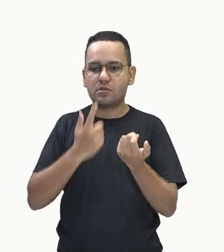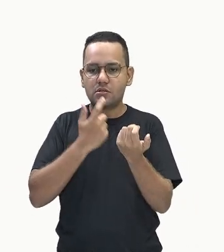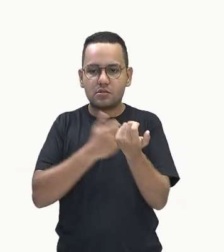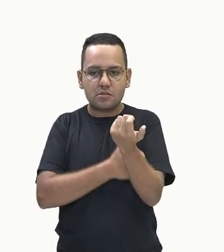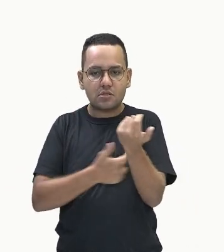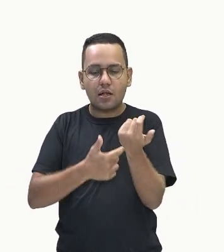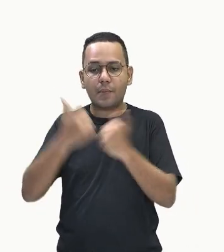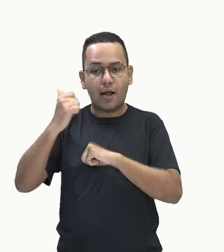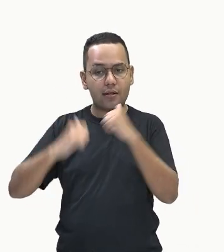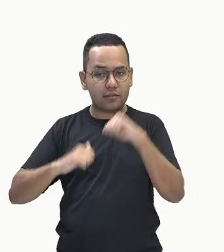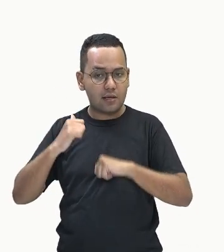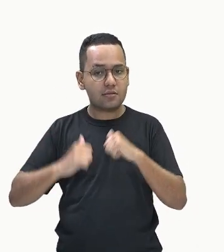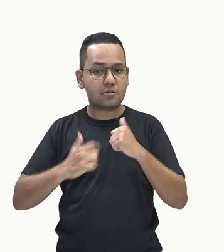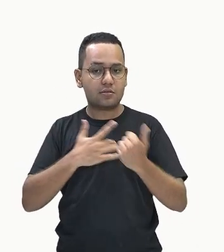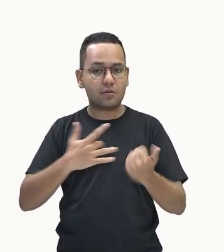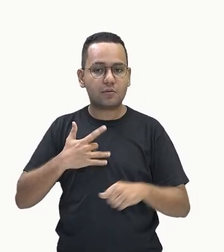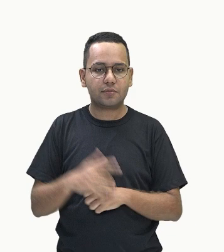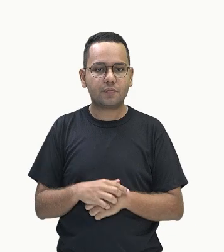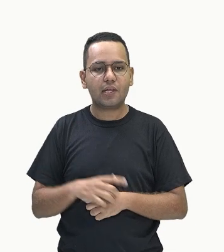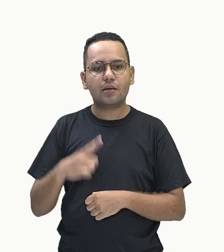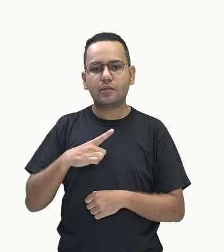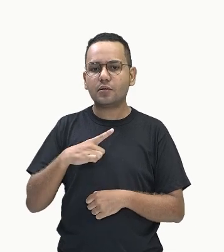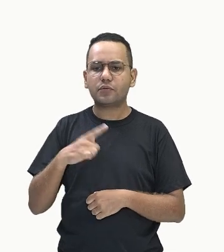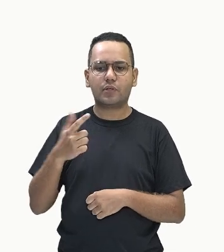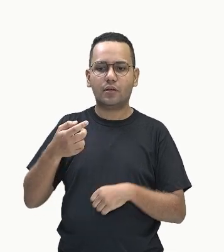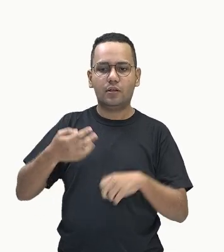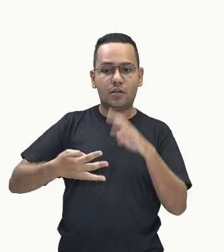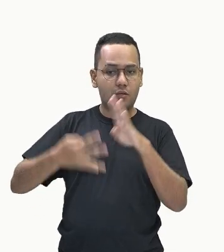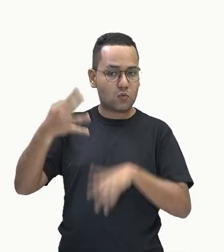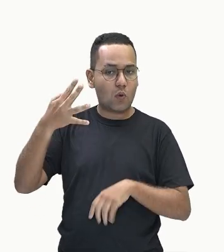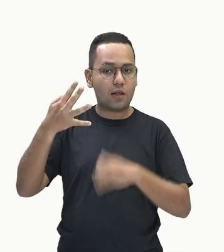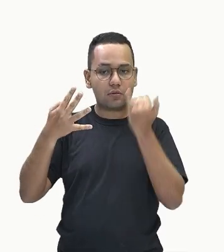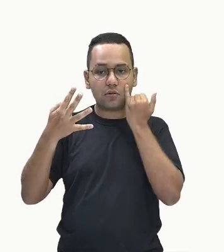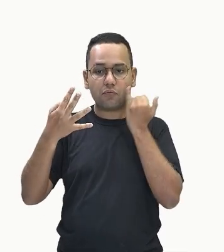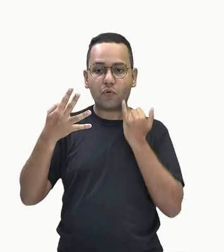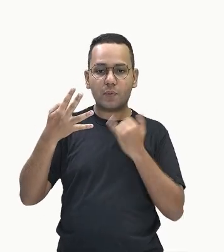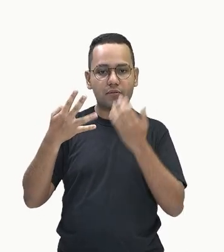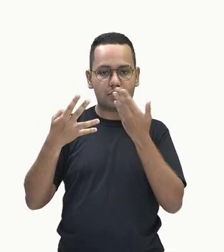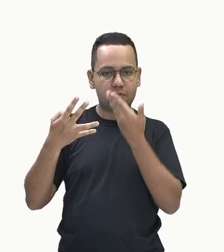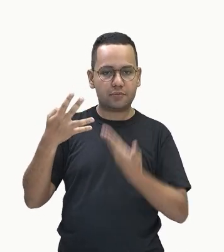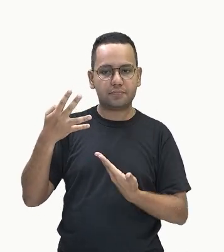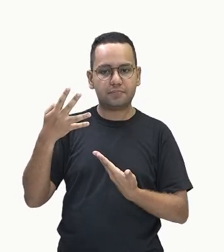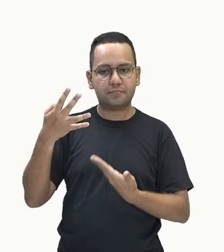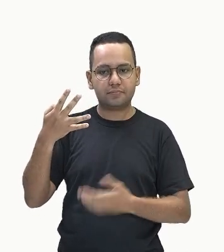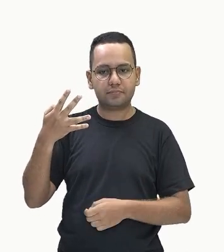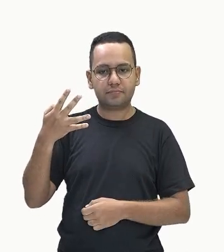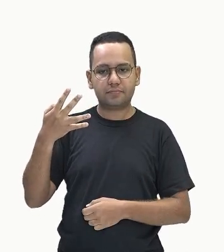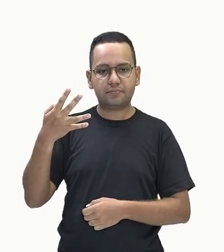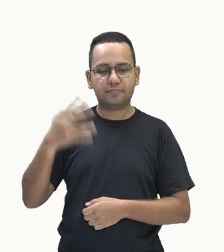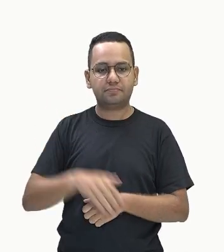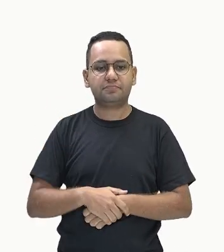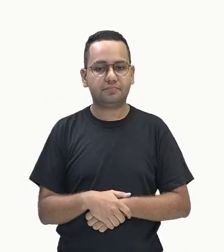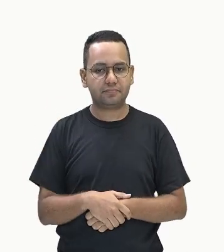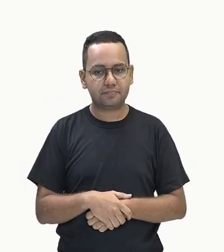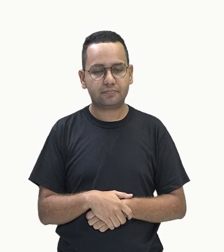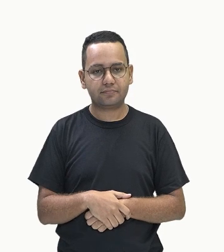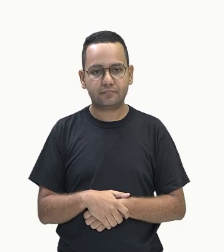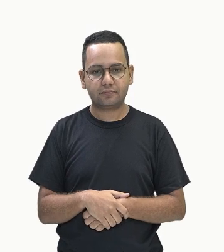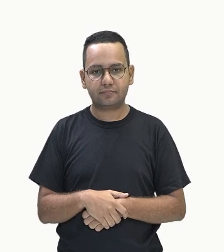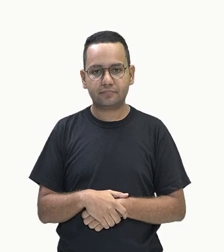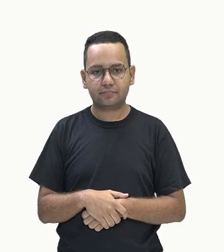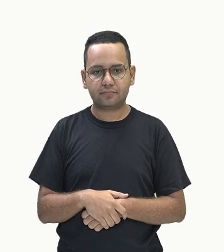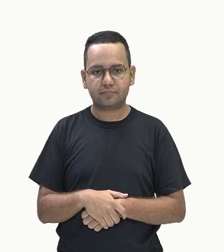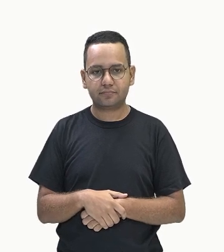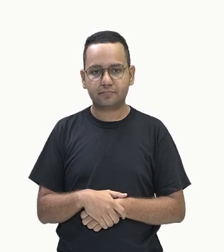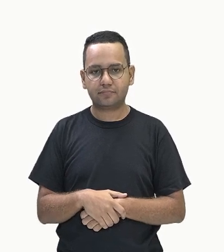pelo quê? Pelo plasma, glóbulos ou células vermelhas, que são as hemácias, glóbulos brancos e também as